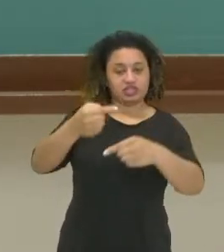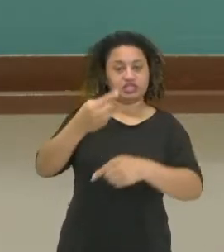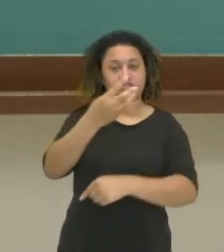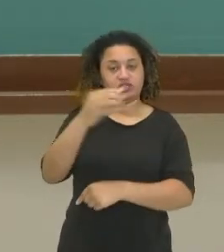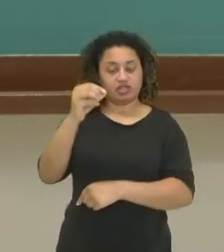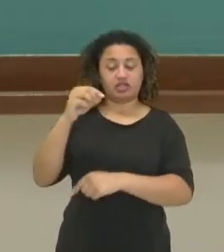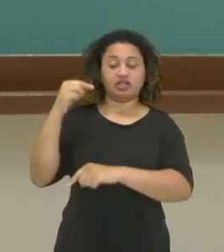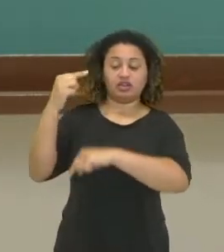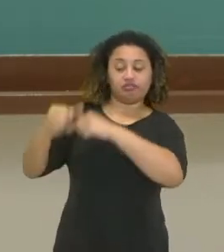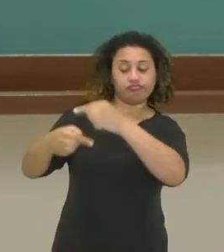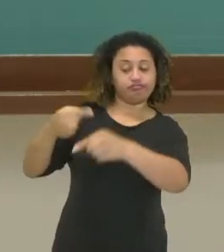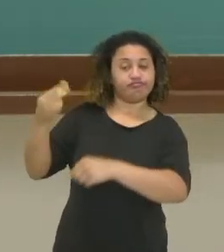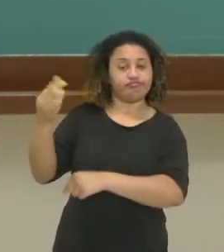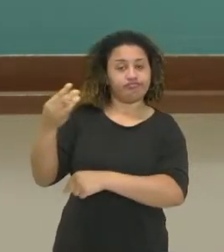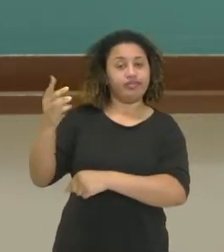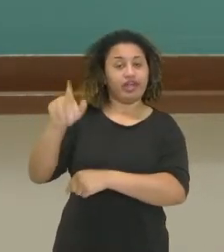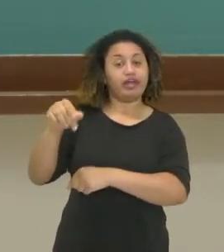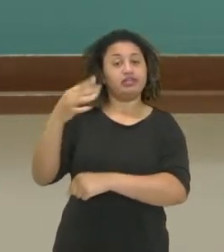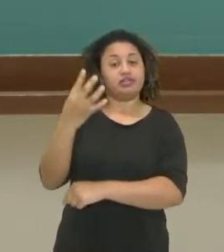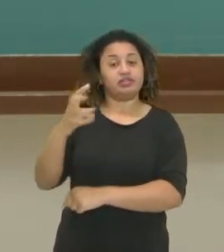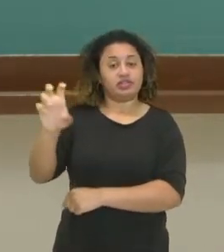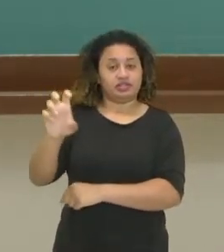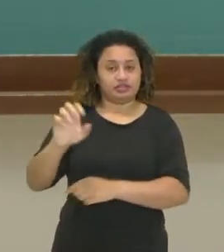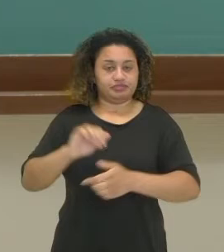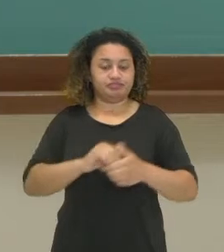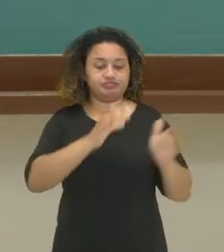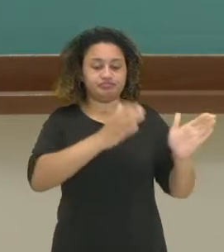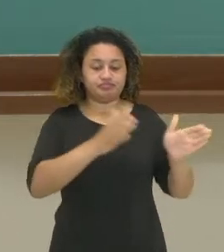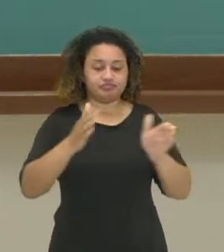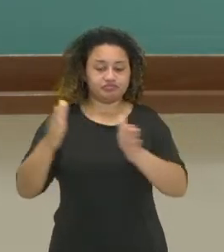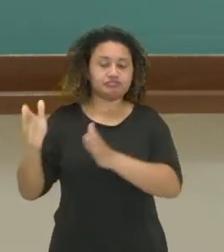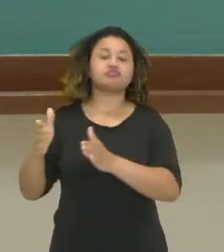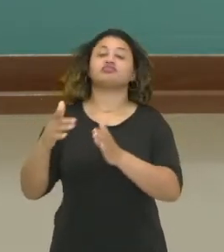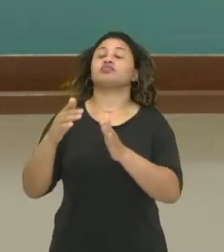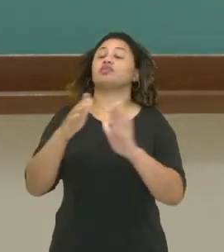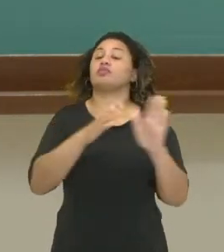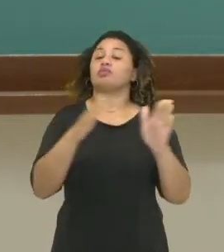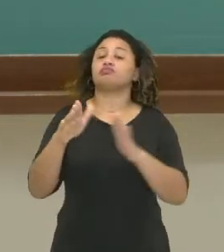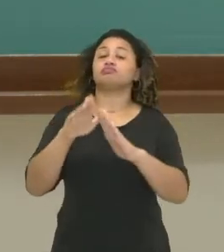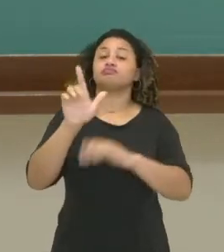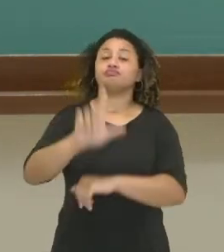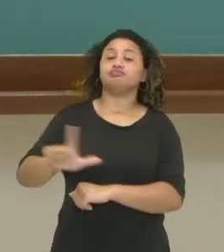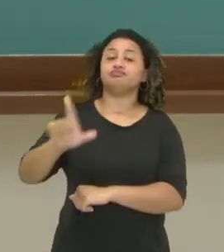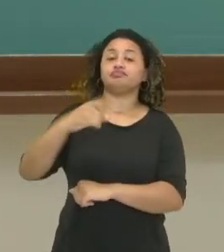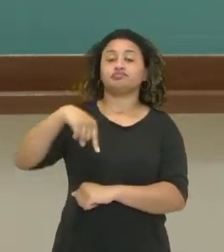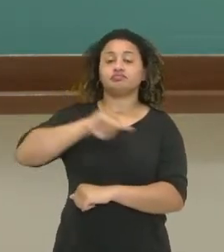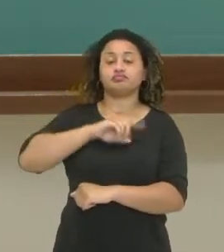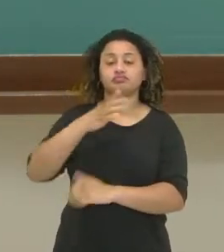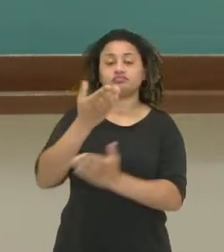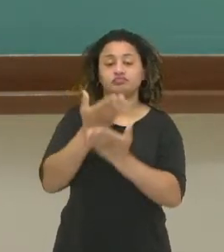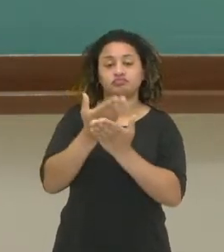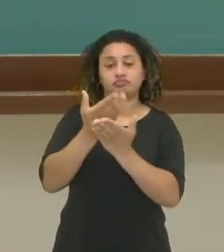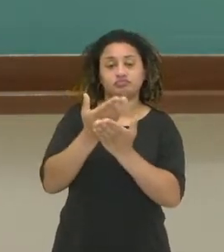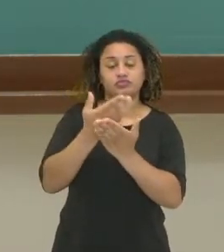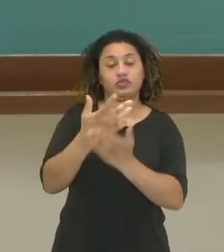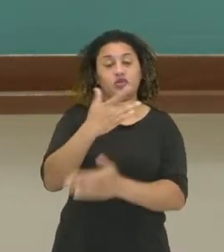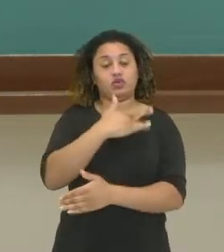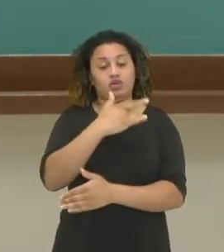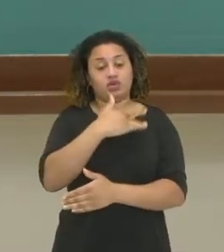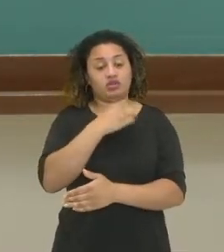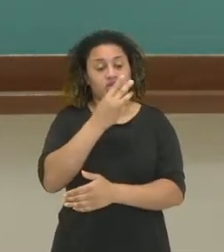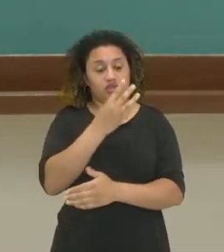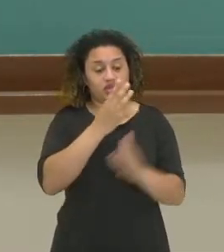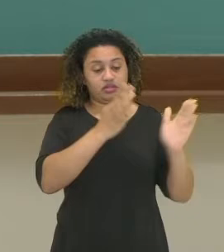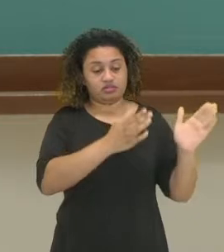de 45. Então, das escolas literárias que estudamos, o romantismo tem 3